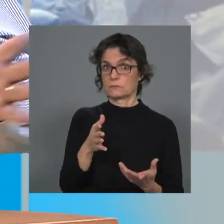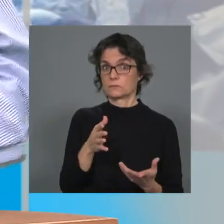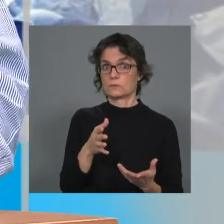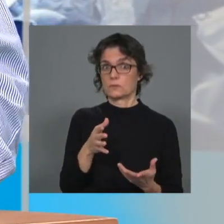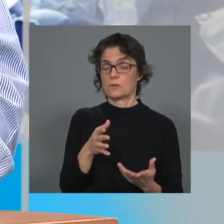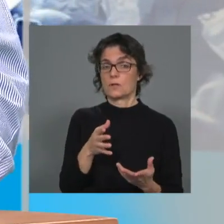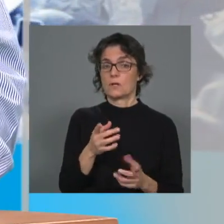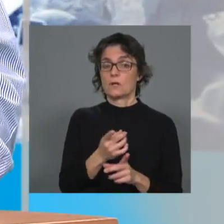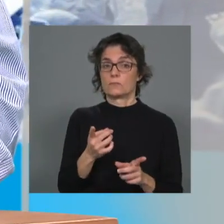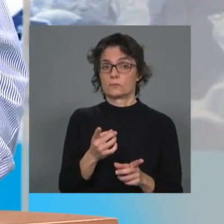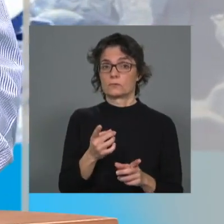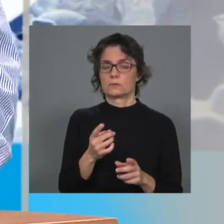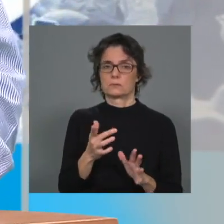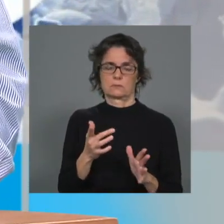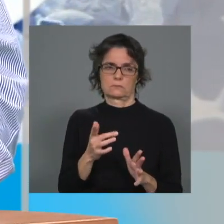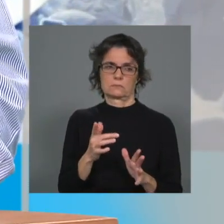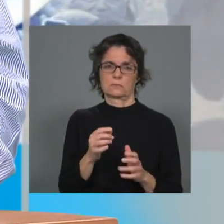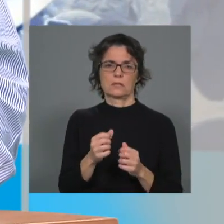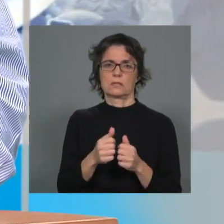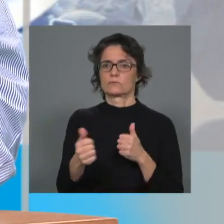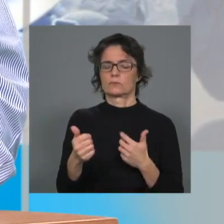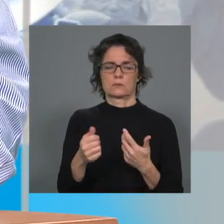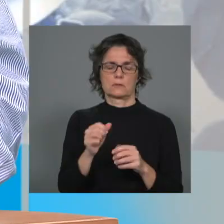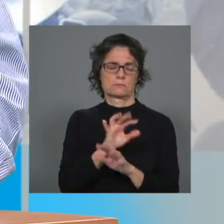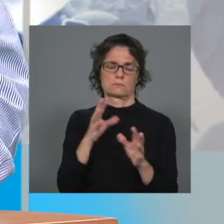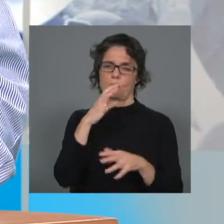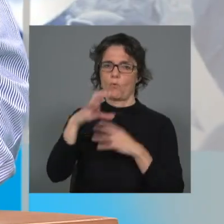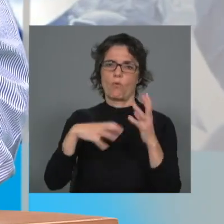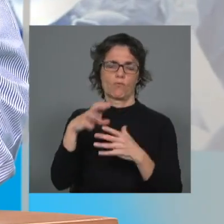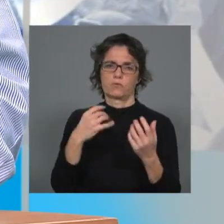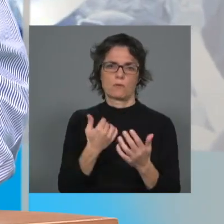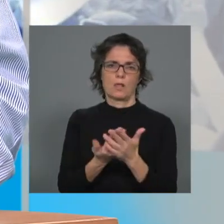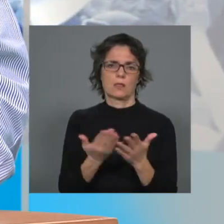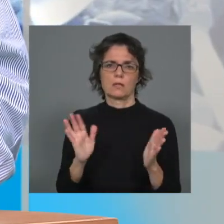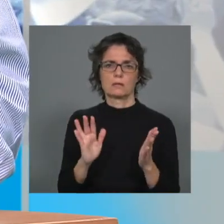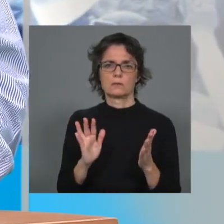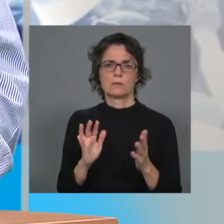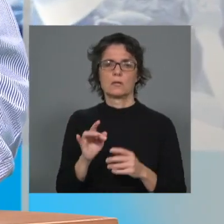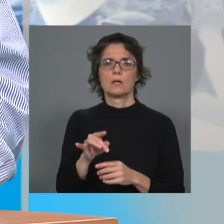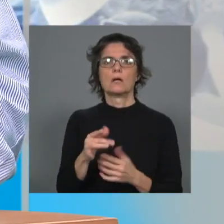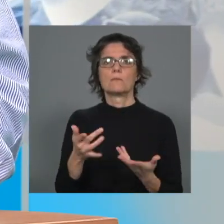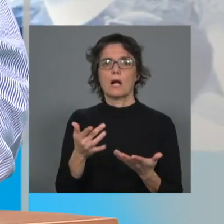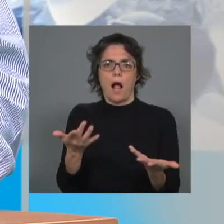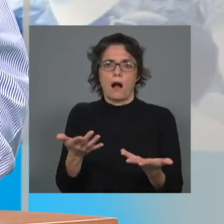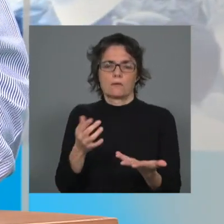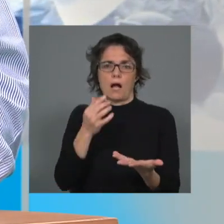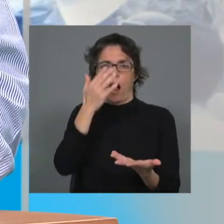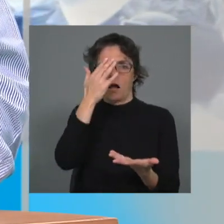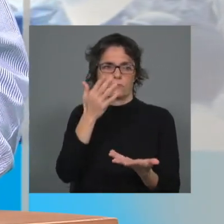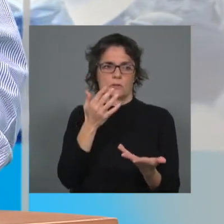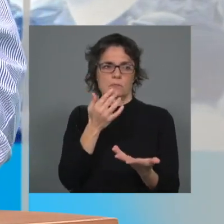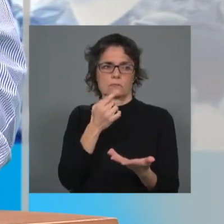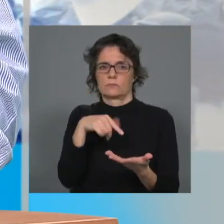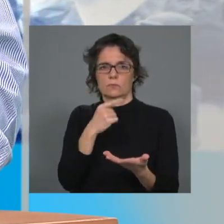ficou extremamente claro. Aquilo foi de facto um erro crasso, mas que eu acho que as pessoas imediatamente se arrependeram a